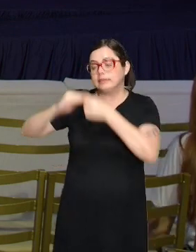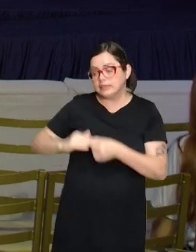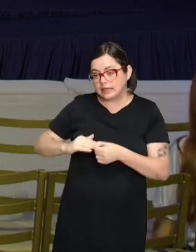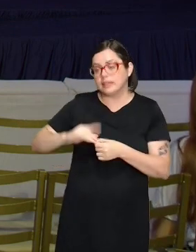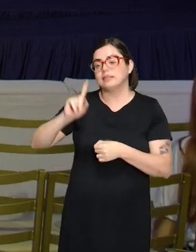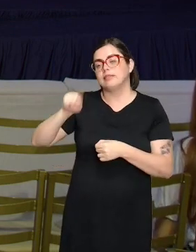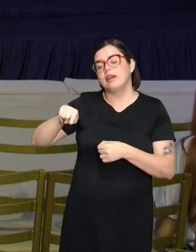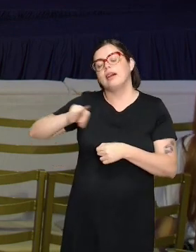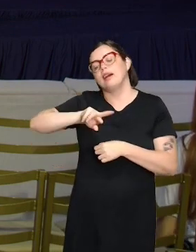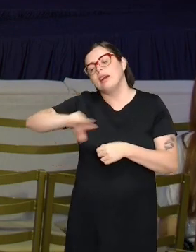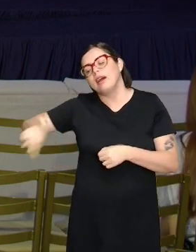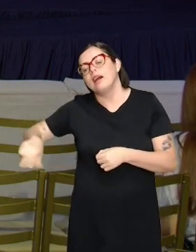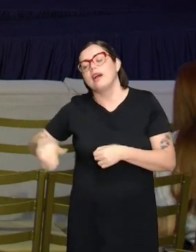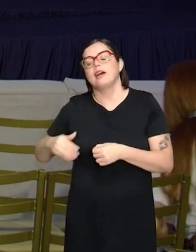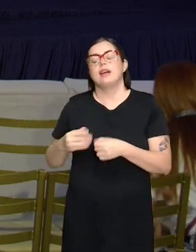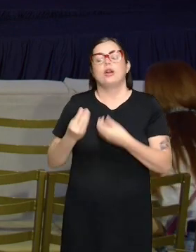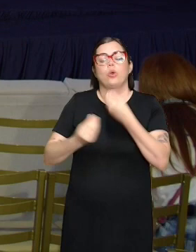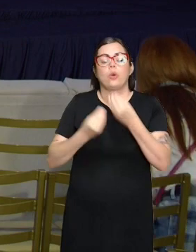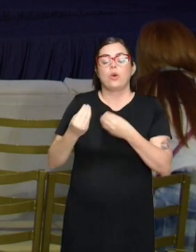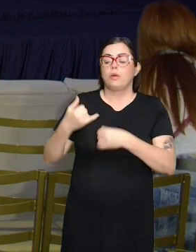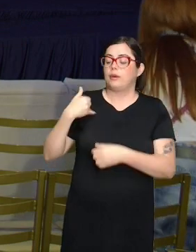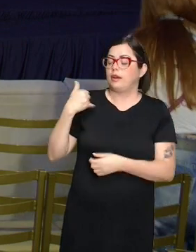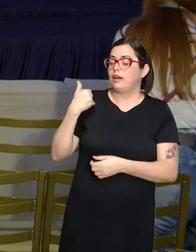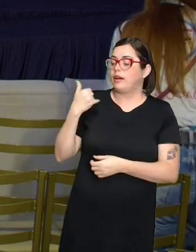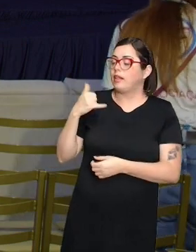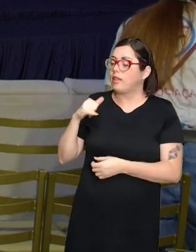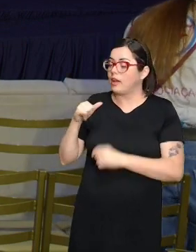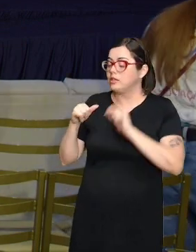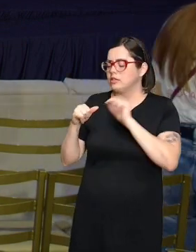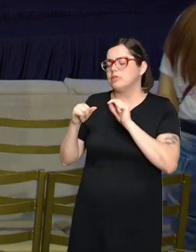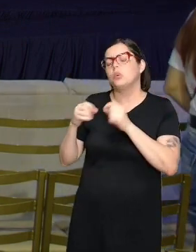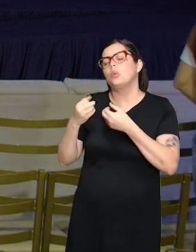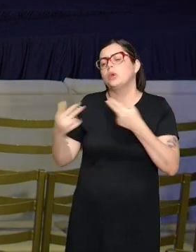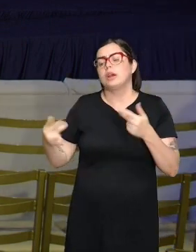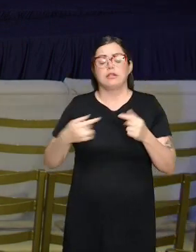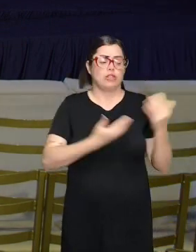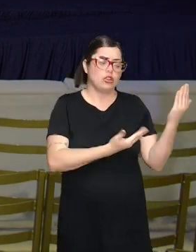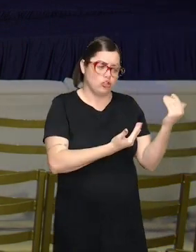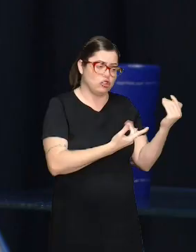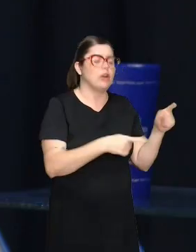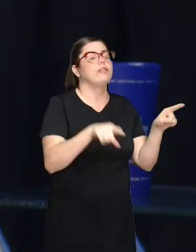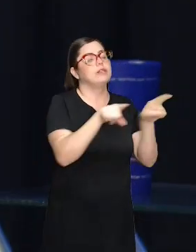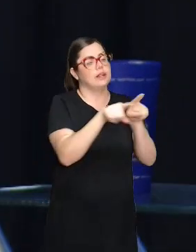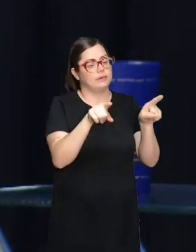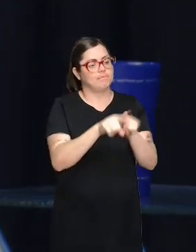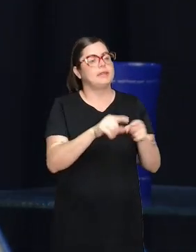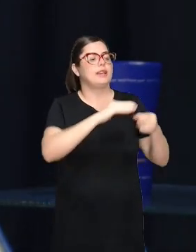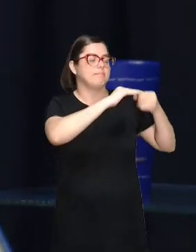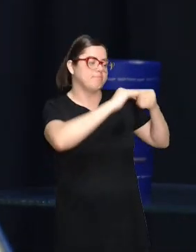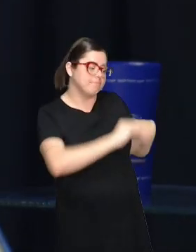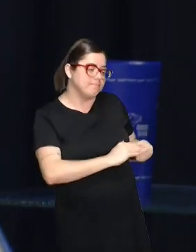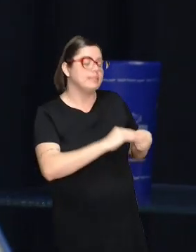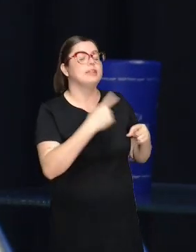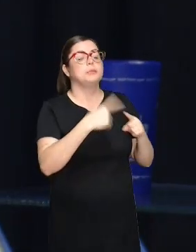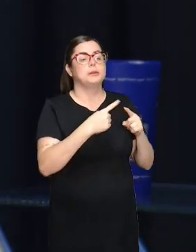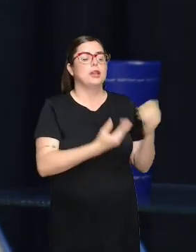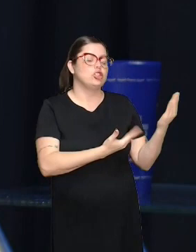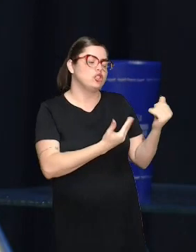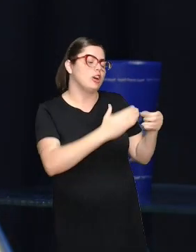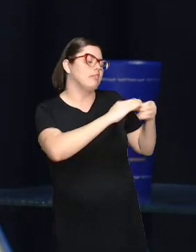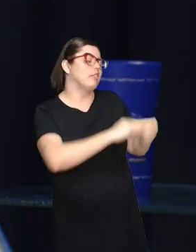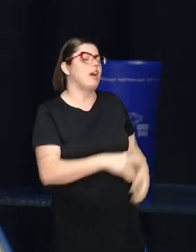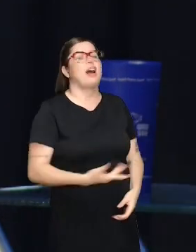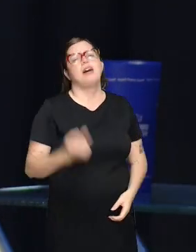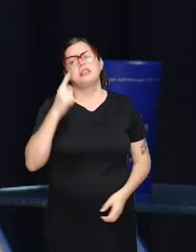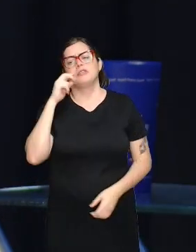preconceito, a discriminação com a idade, que os jovens também sofrem, né? É comum a gente ver, essa pessoa é muito jovem